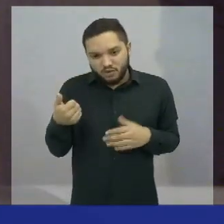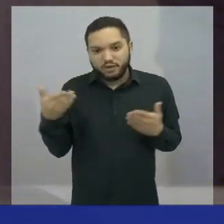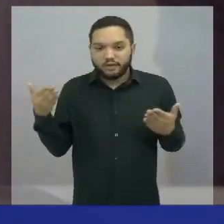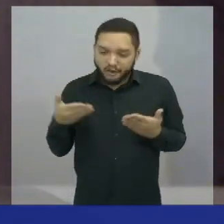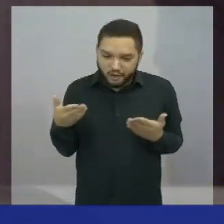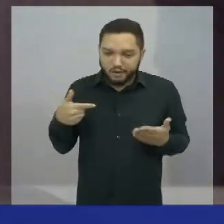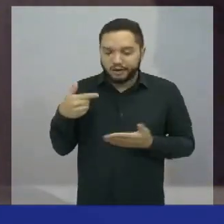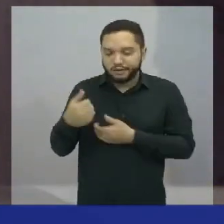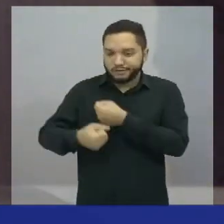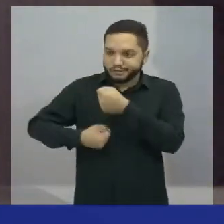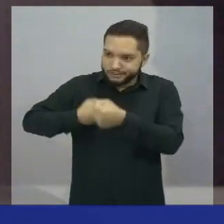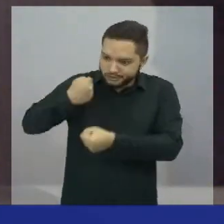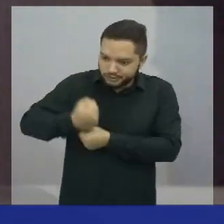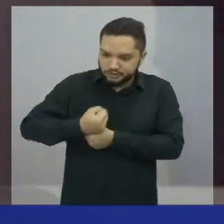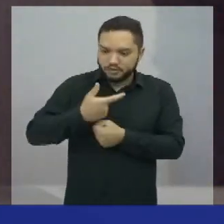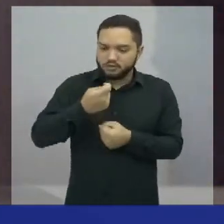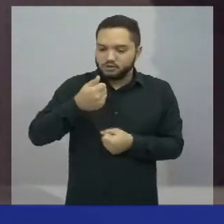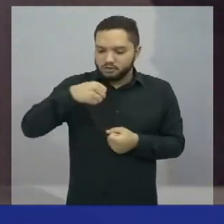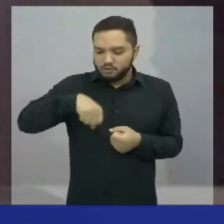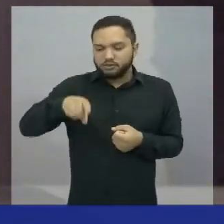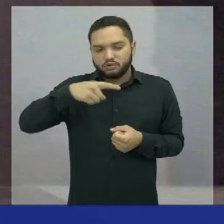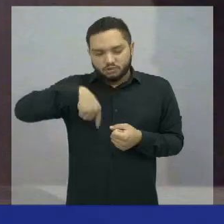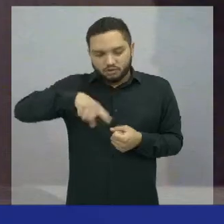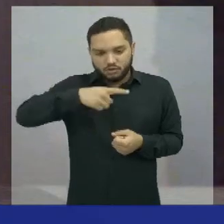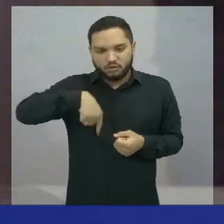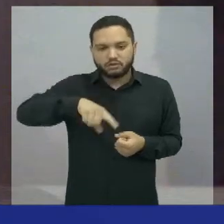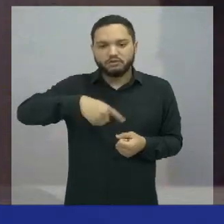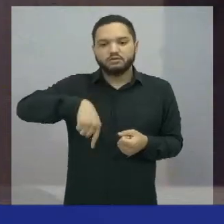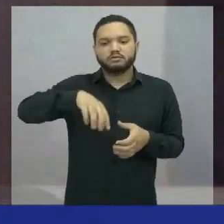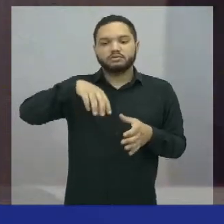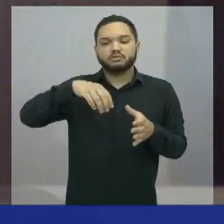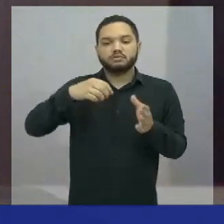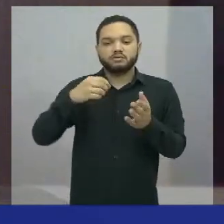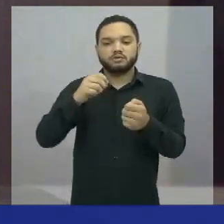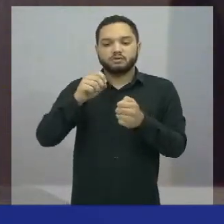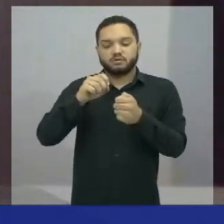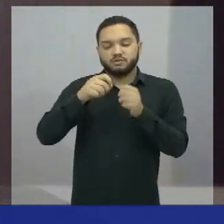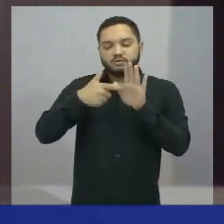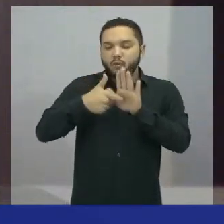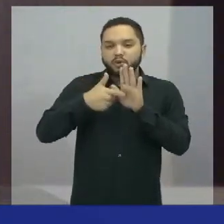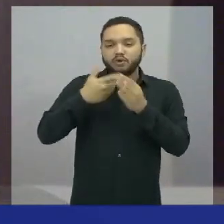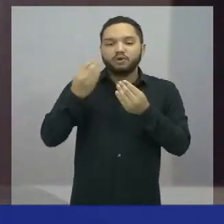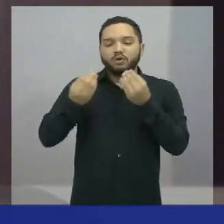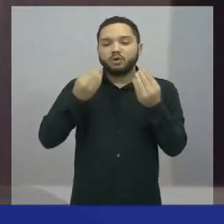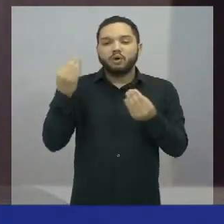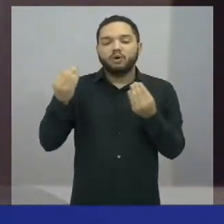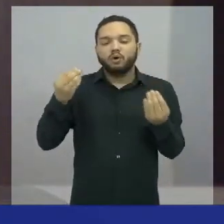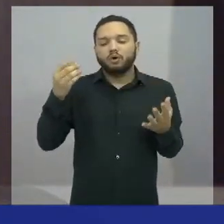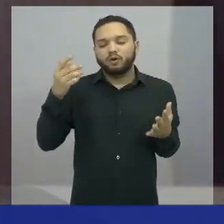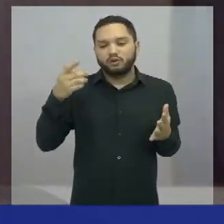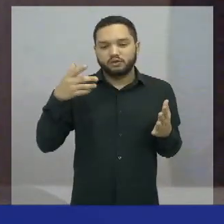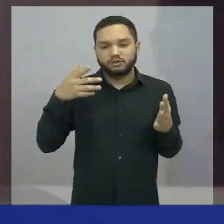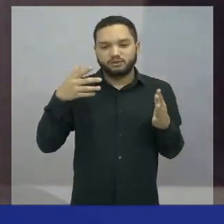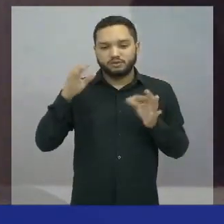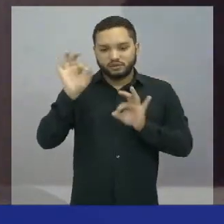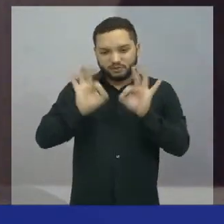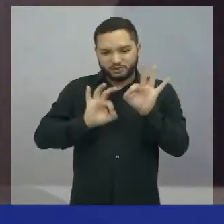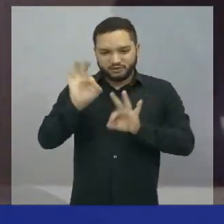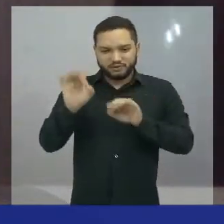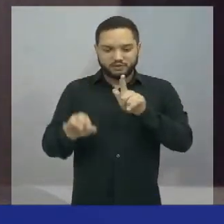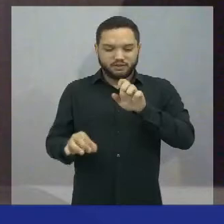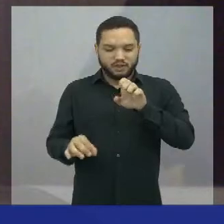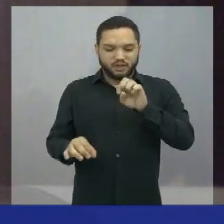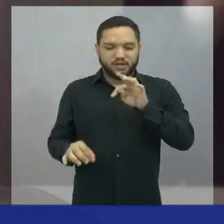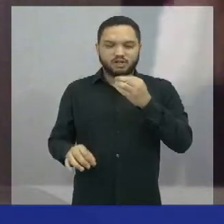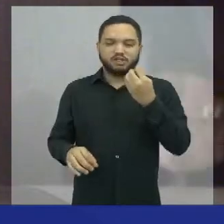2019, a gente está estabelecendo aqui na Prefeitura de Fortaleza quais são os mecanismos da gestão democrática na nossa cidade.